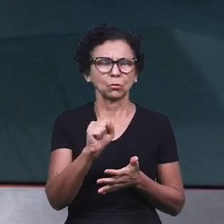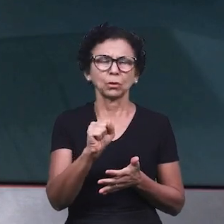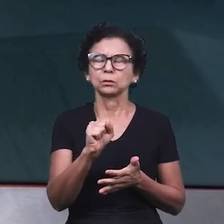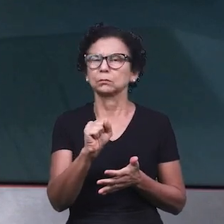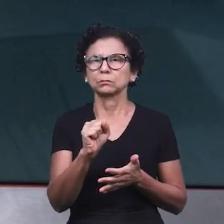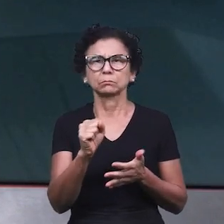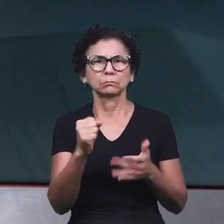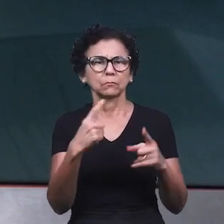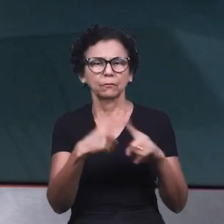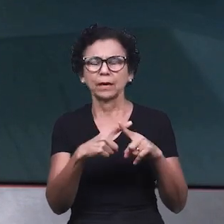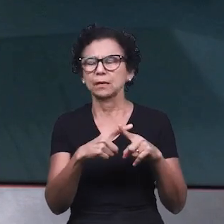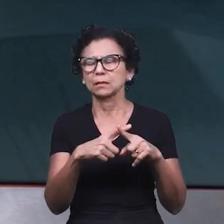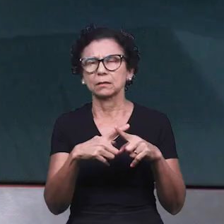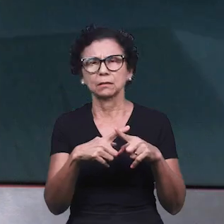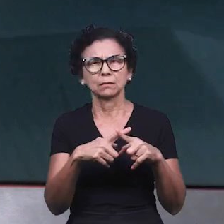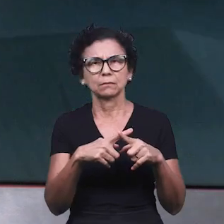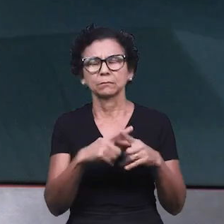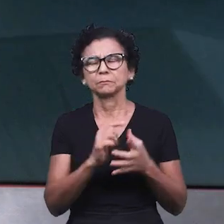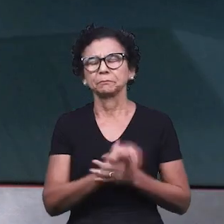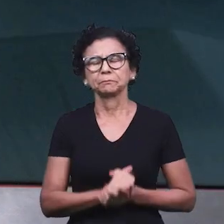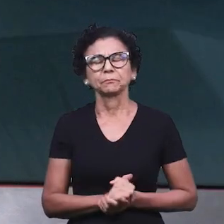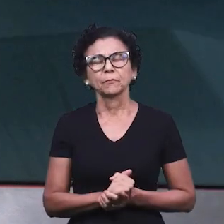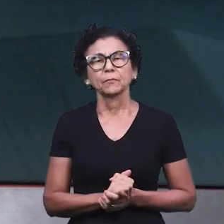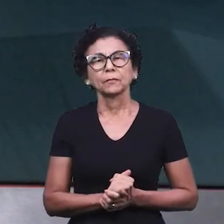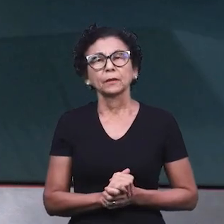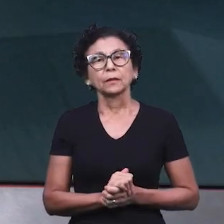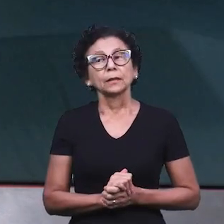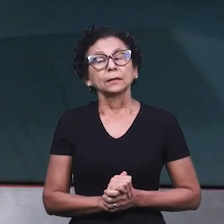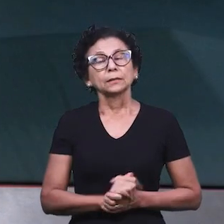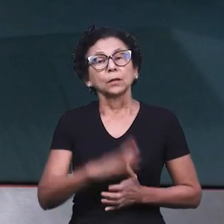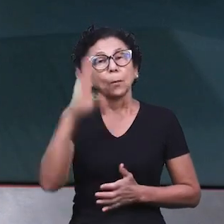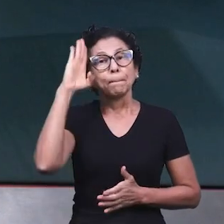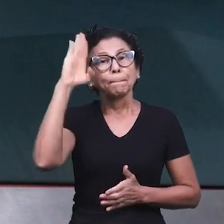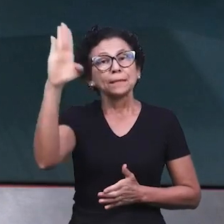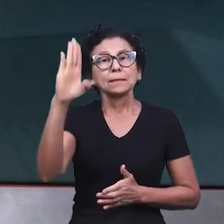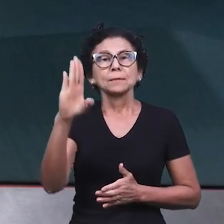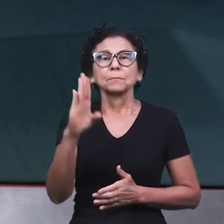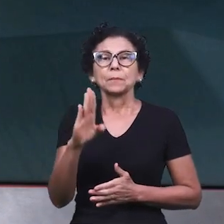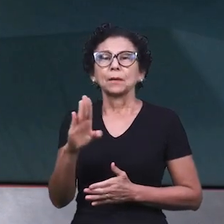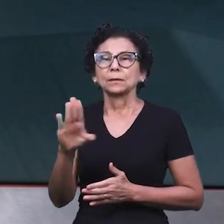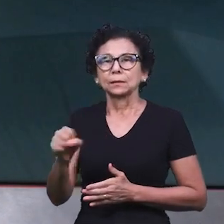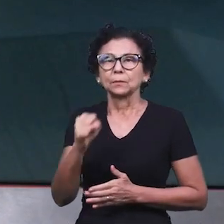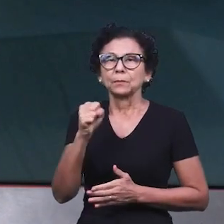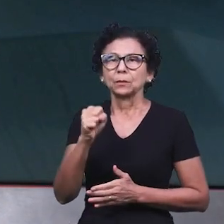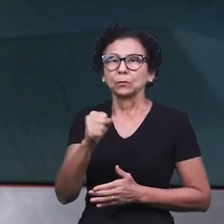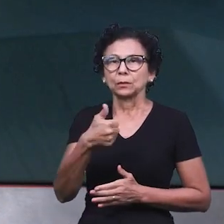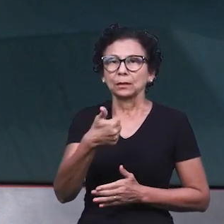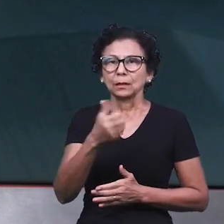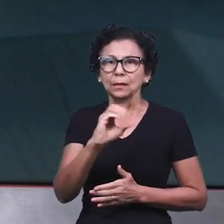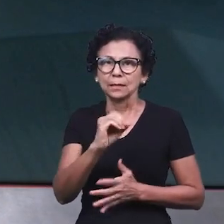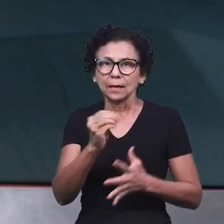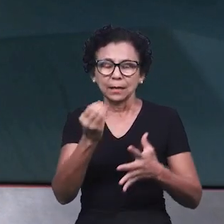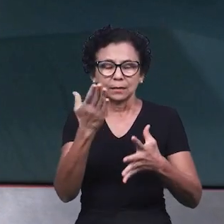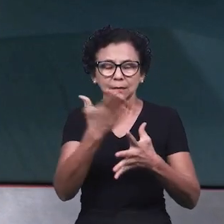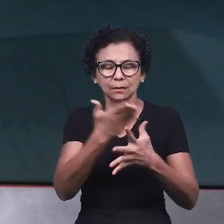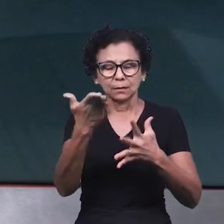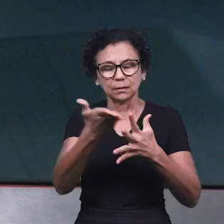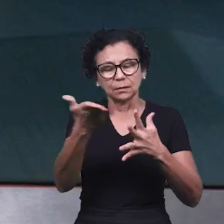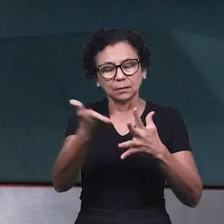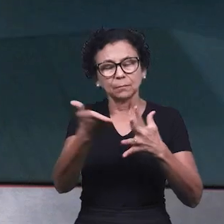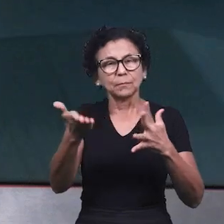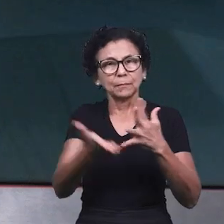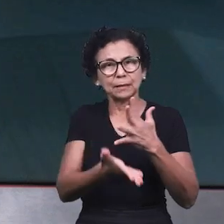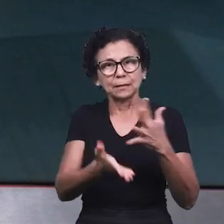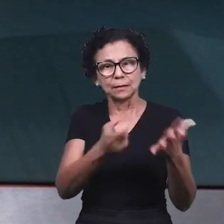vezes, 40, 60. Então, o valor do principal, que nós chamamos, esses 10 mil, ele está dividido em parcelas